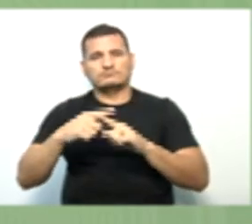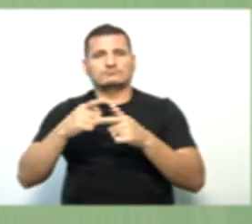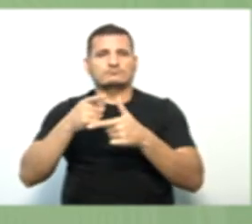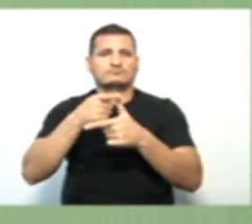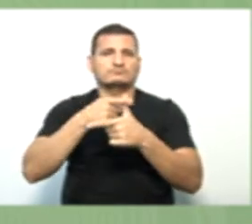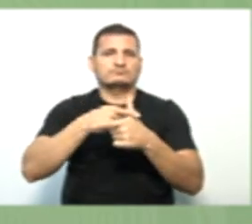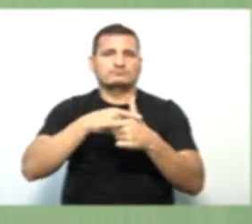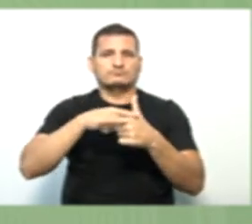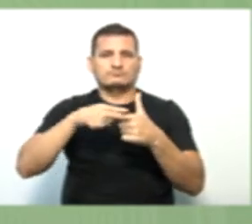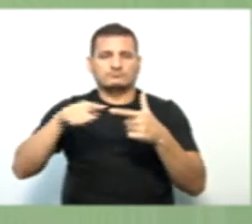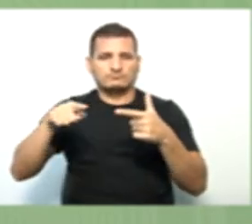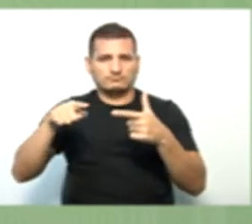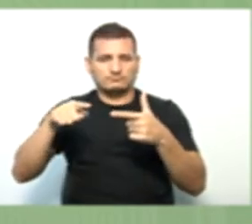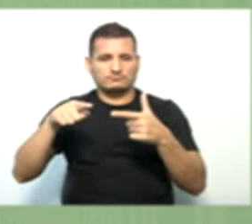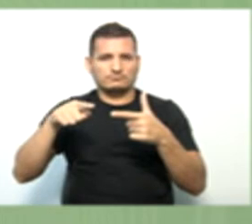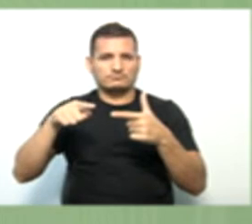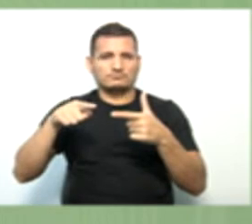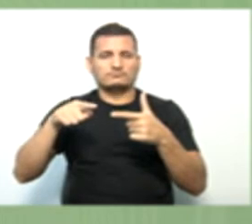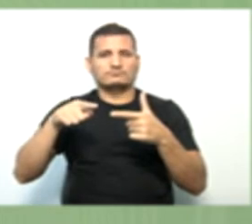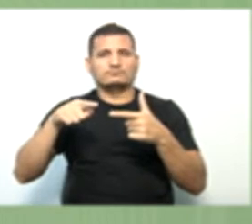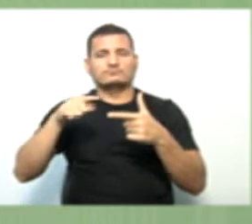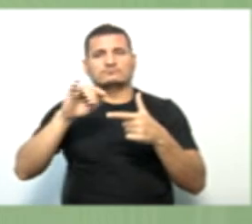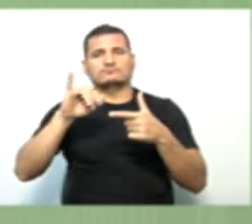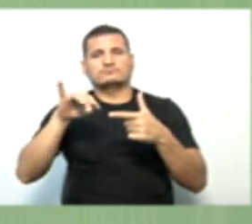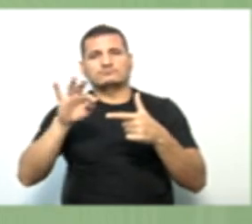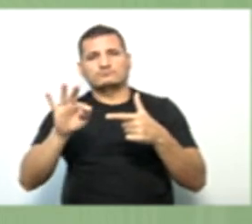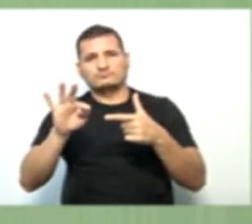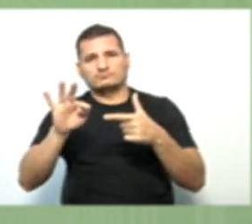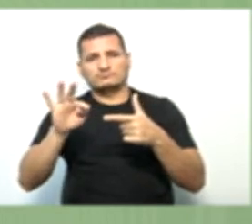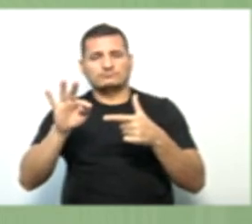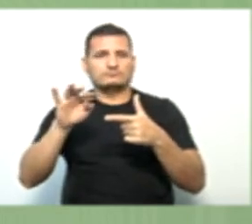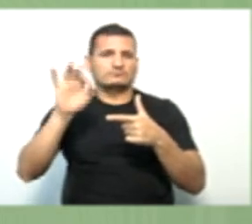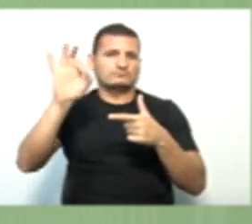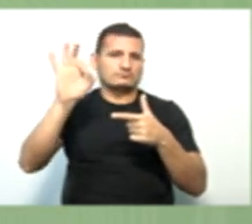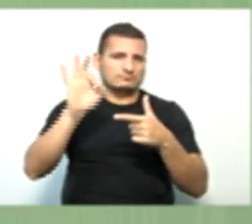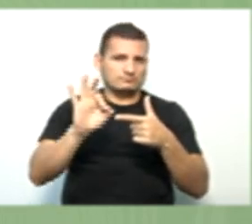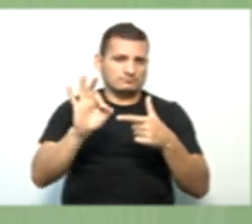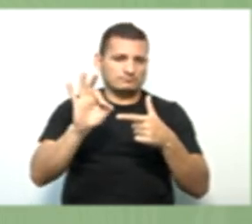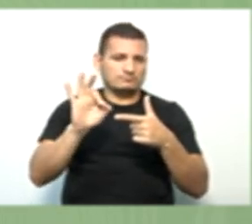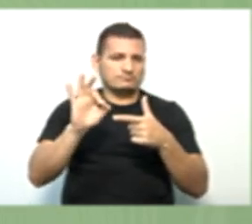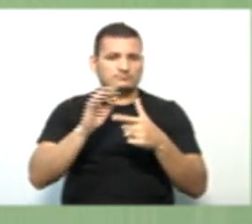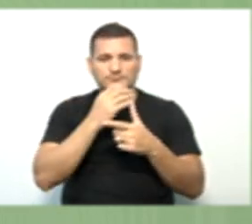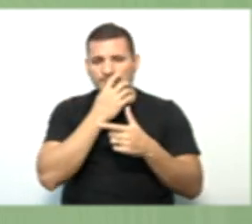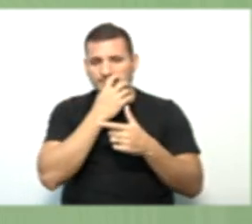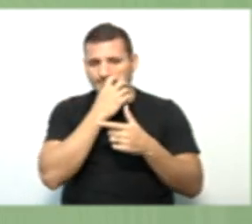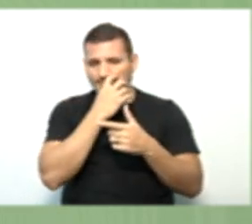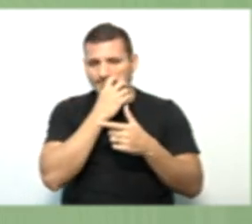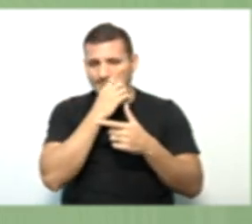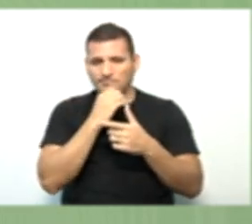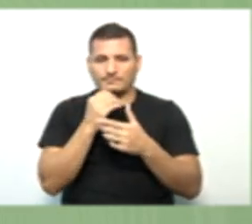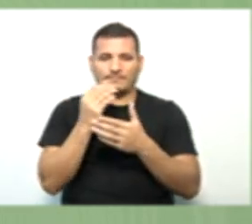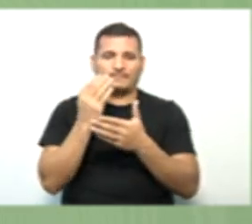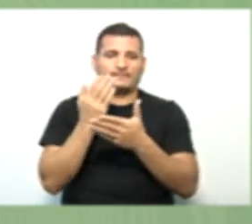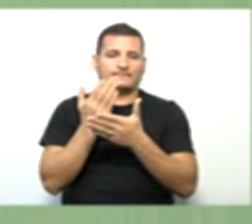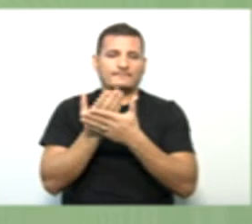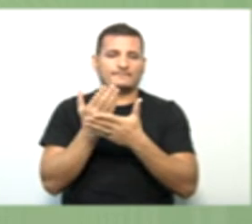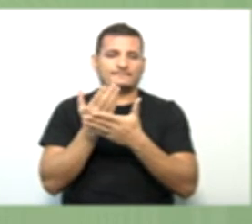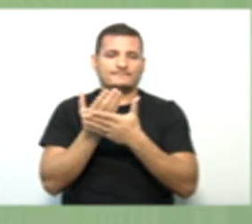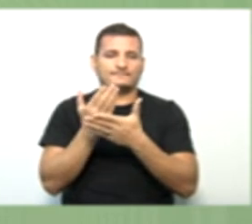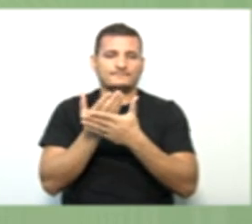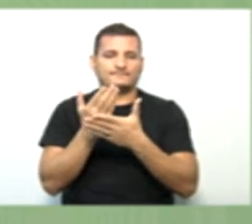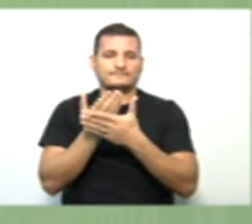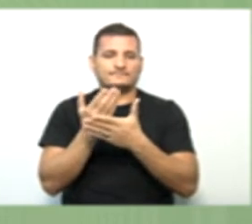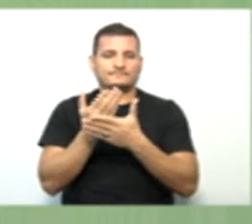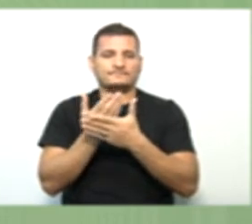divisão, a divisão inteira, o resto da divisão. Nós estudamos os operadores relacionais,